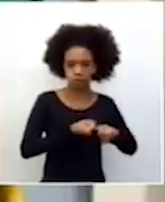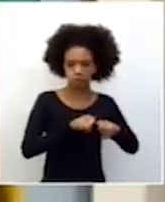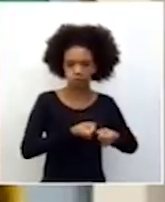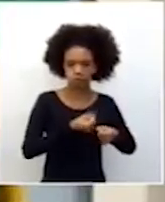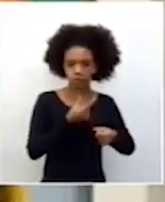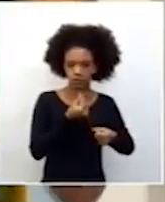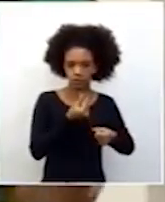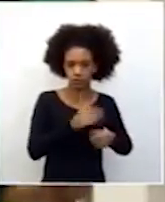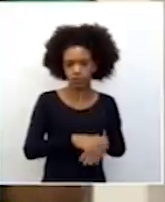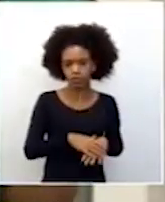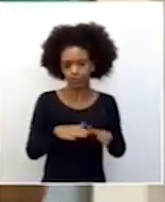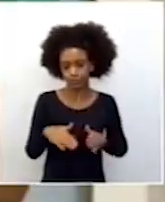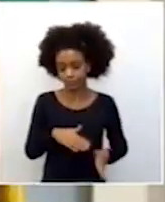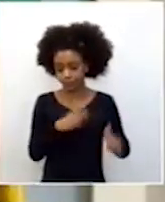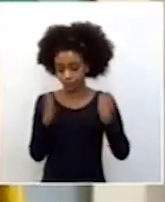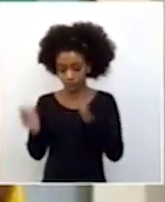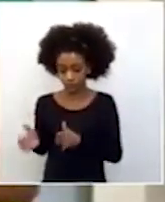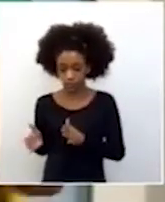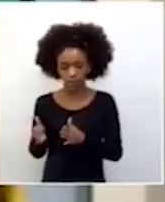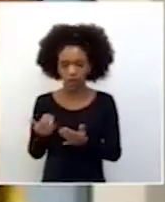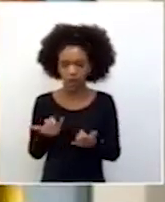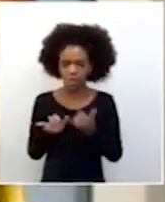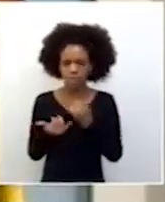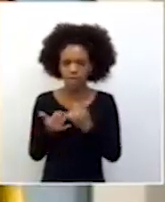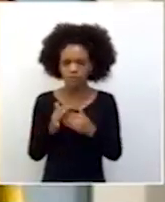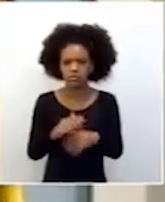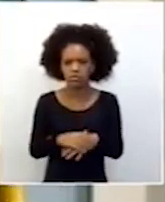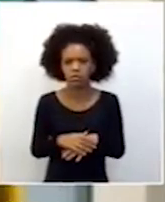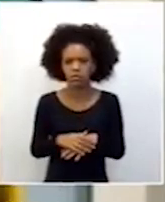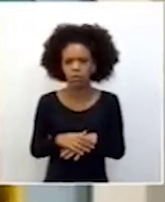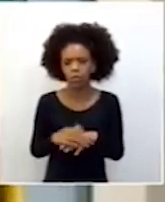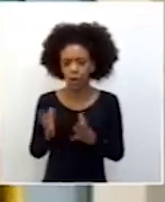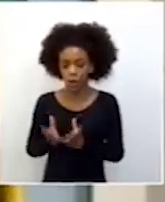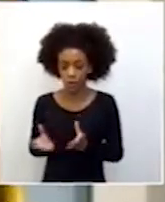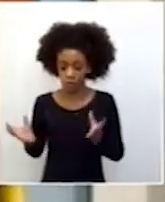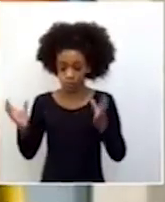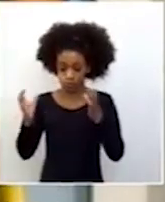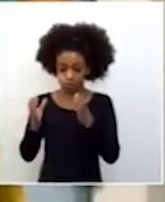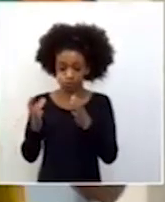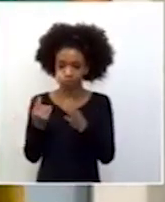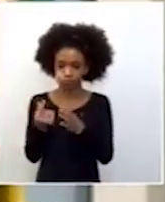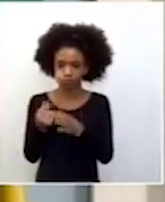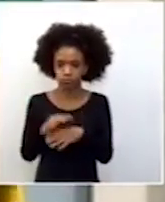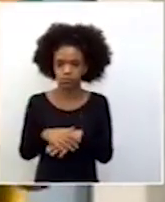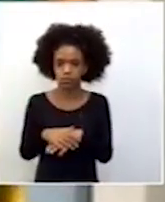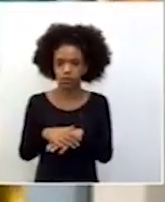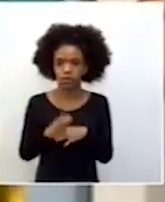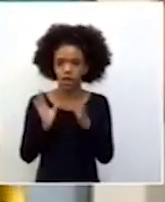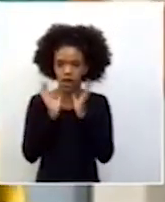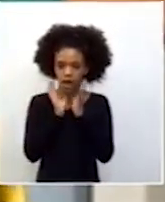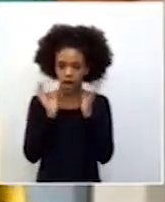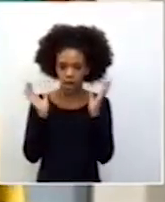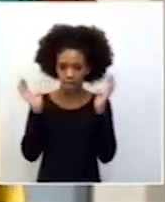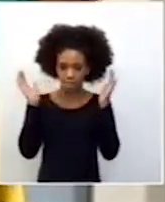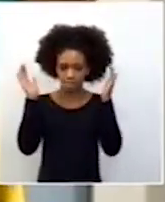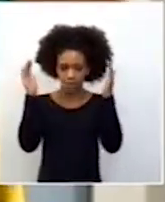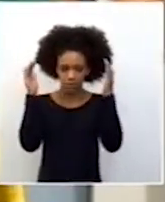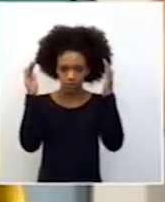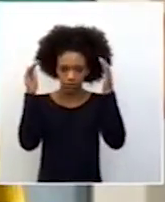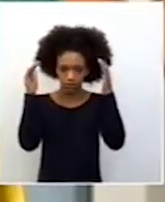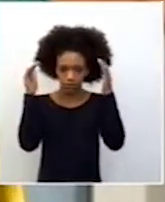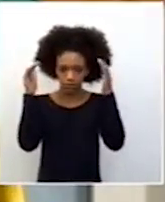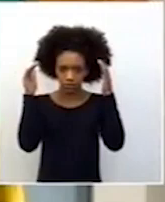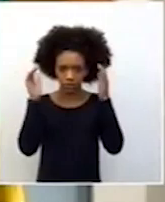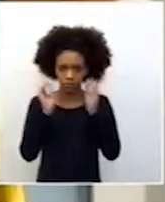sim, e o outro lado, o homem, do mesmo jeito que ele colocou o saco bem grande de dinheiro, colocou a cabeça do outro